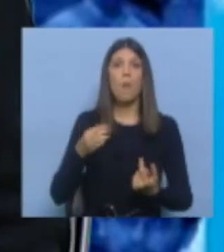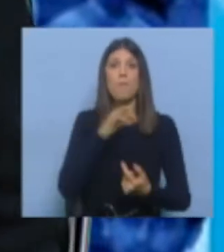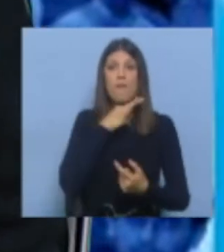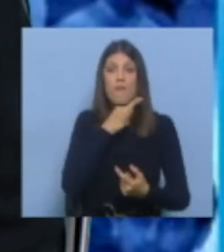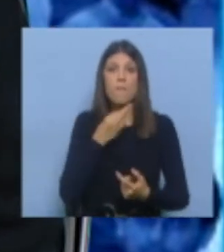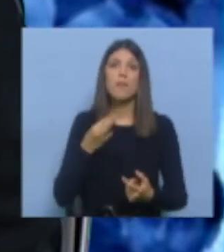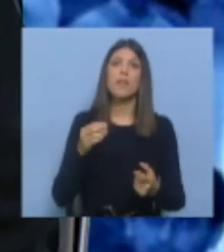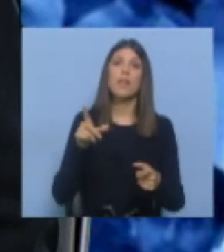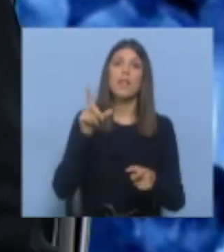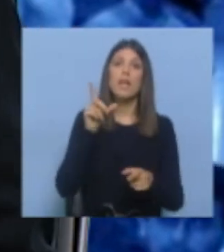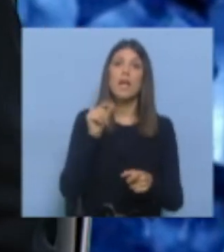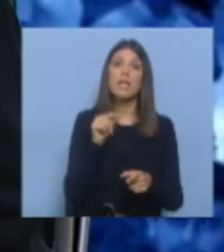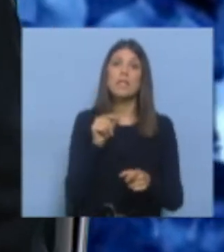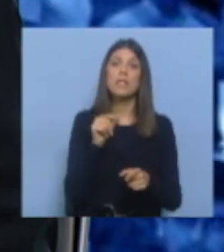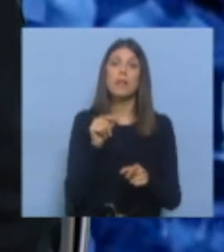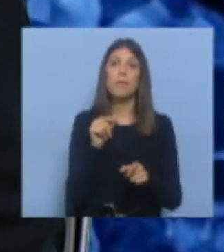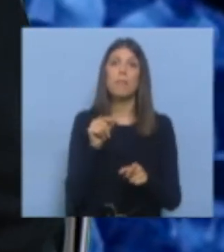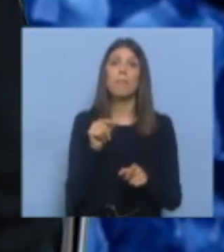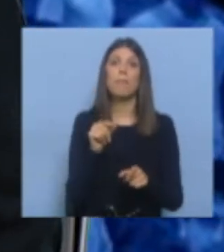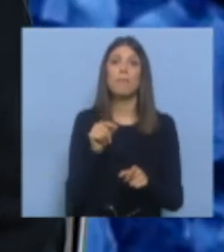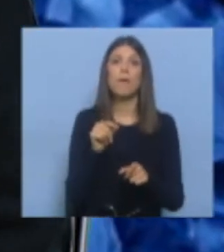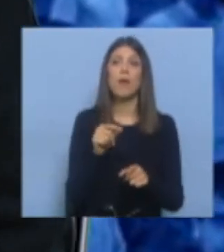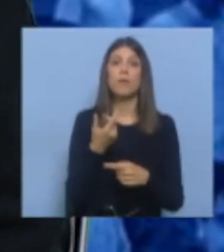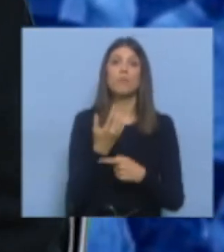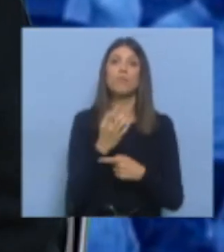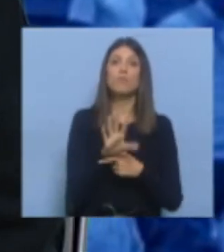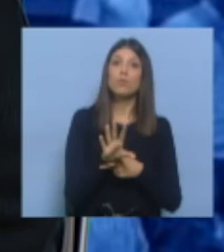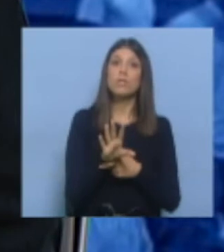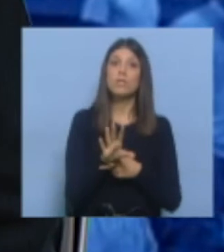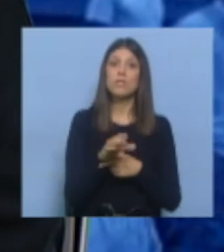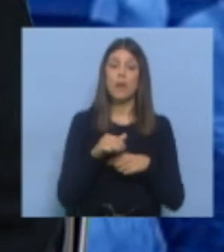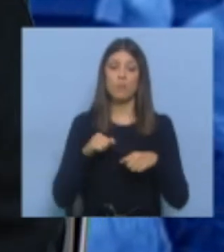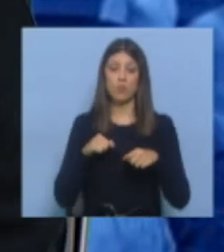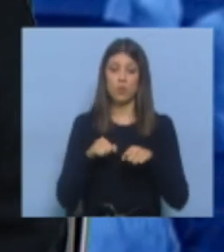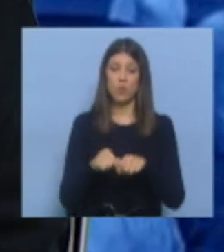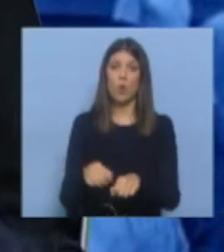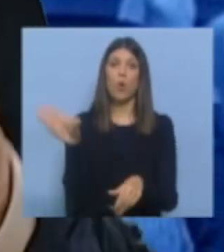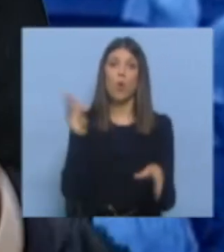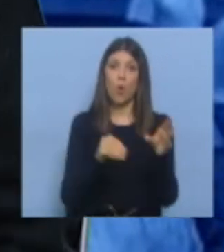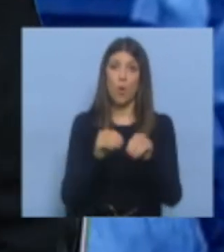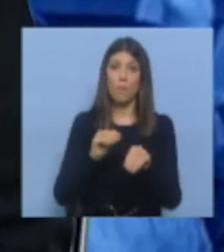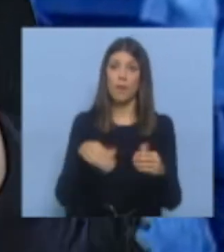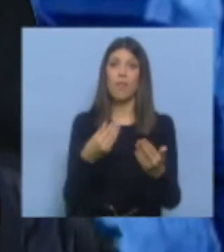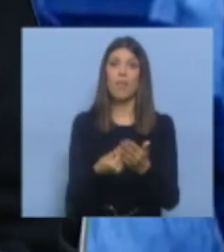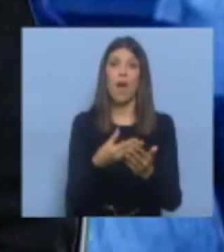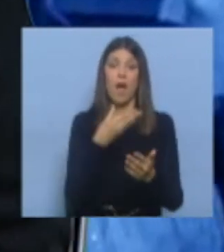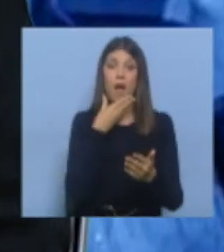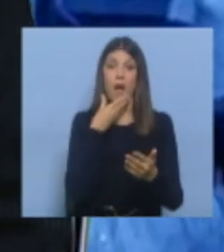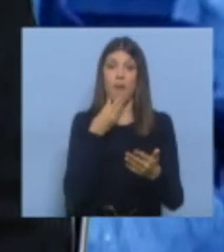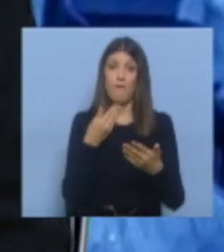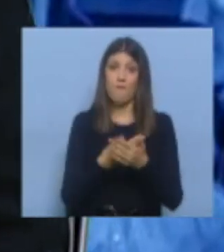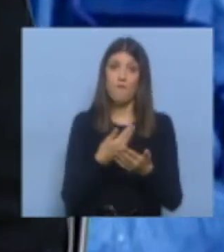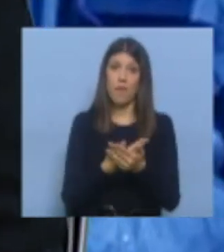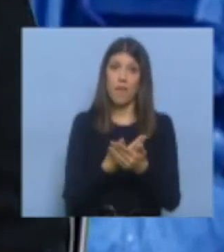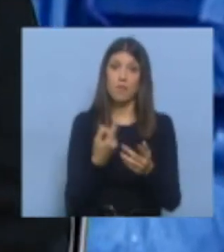está disponível, por exemplo, para levar as compras aos mais velhos, porque os mais velhos que estão fechados em casa e devem estar